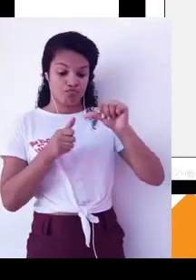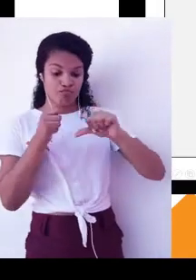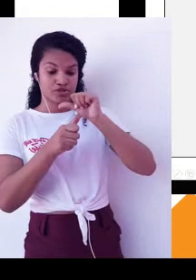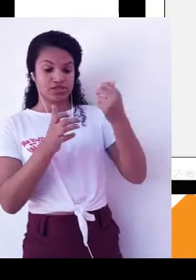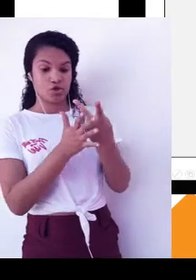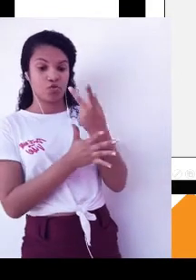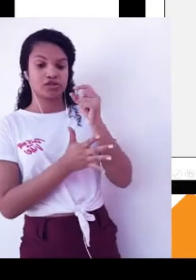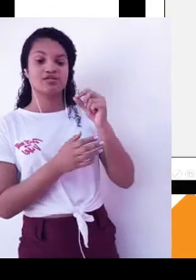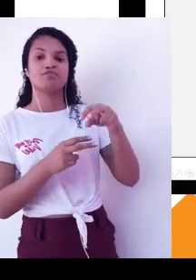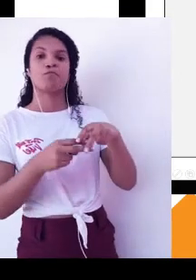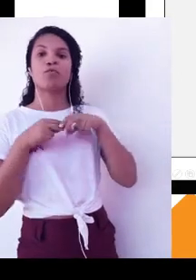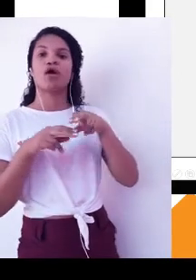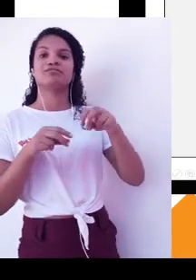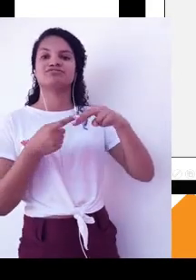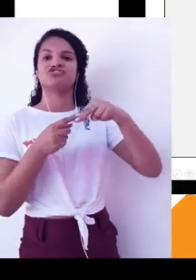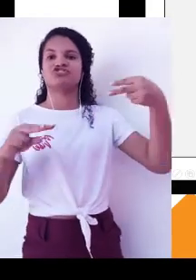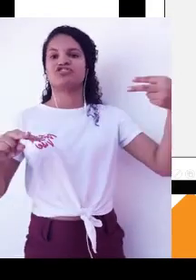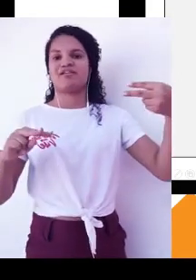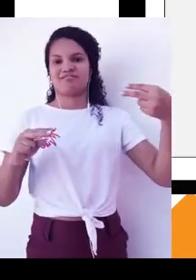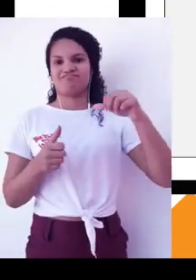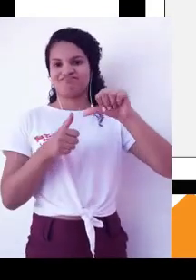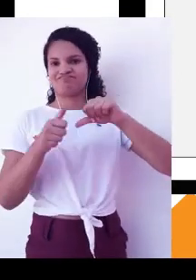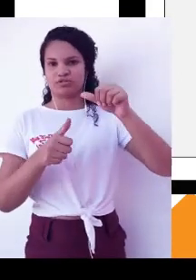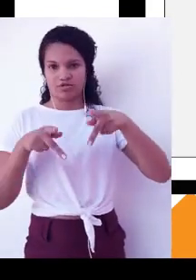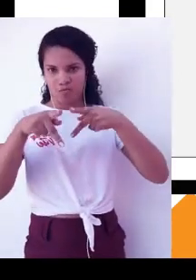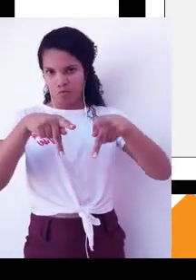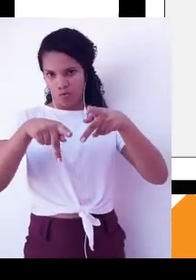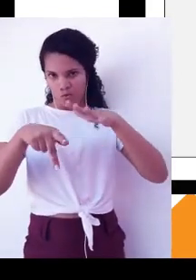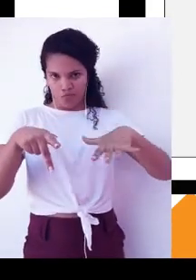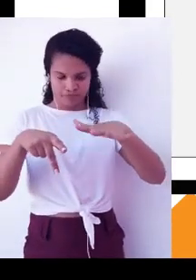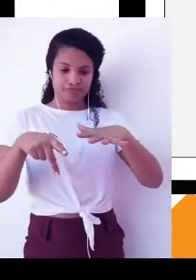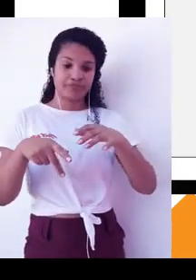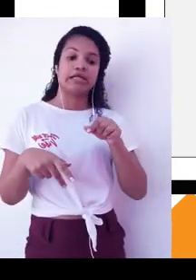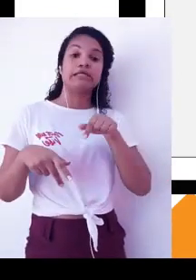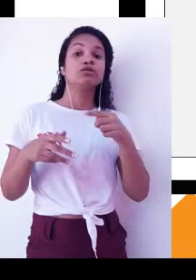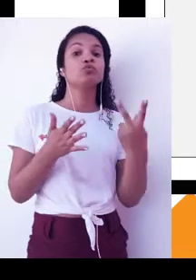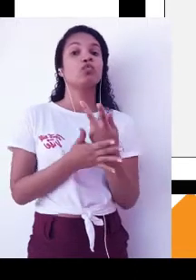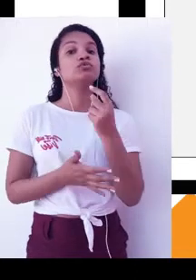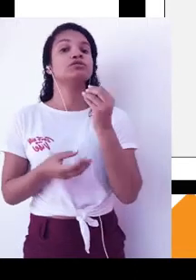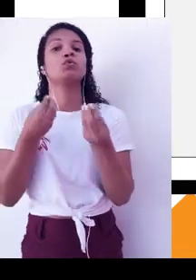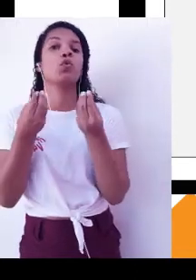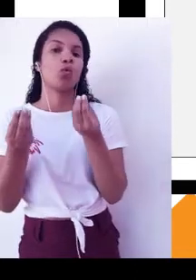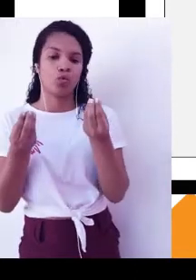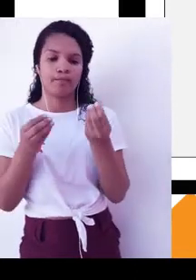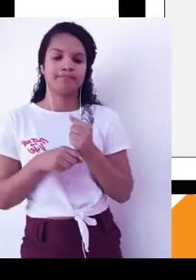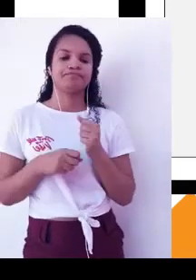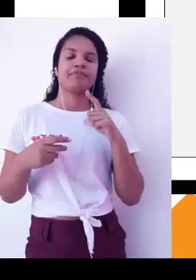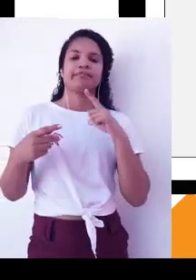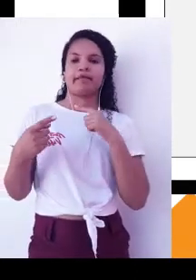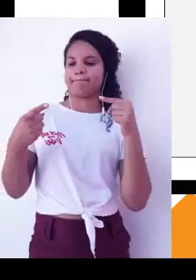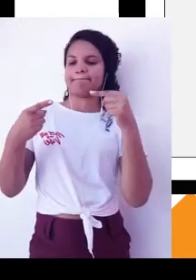nas frequências gênicas nas populações. Isso se dá por uma dinâmica entre